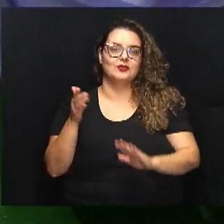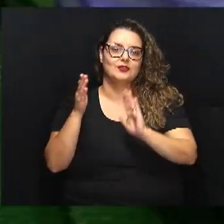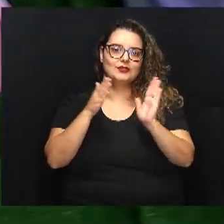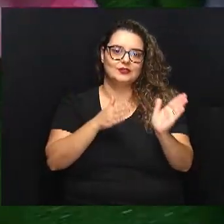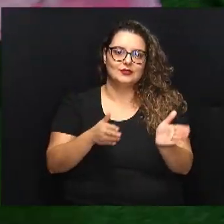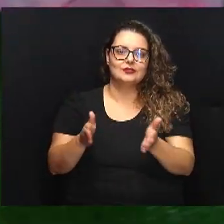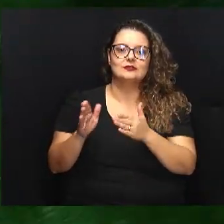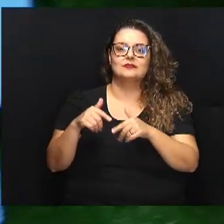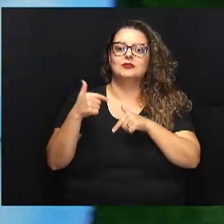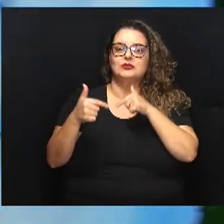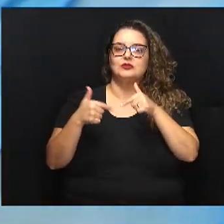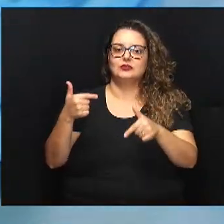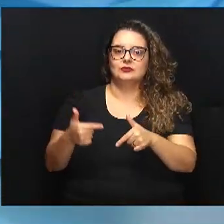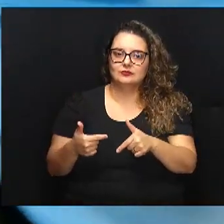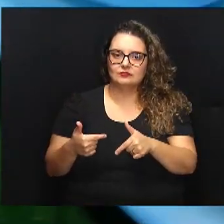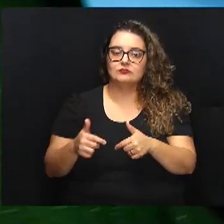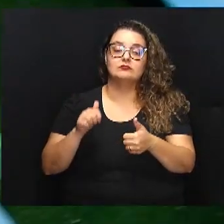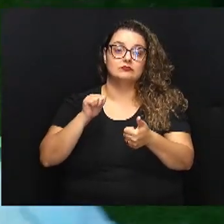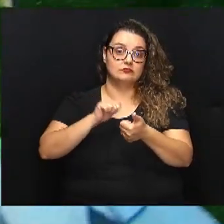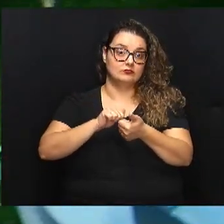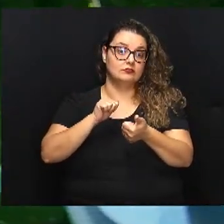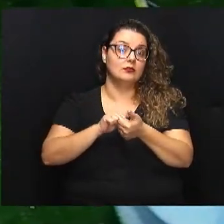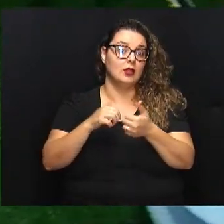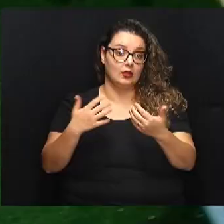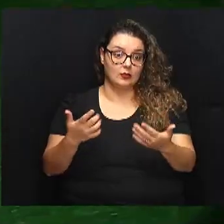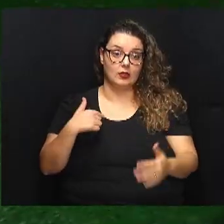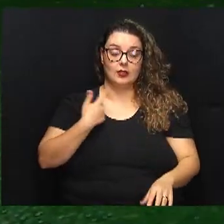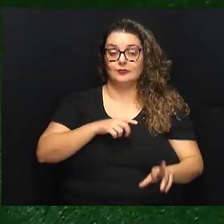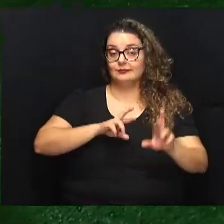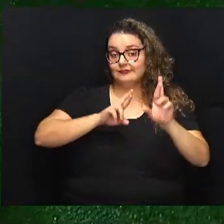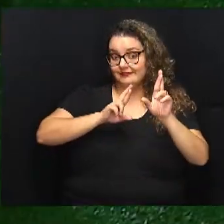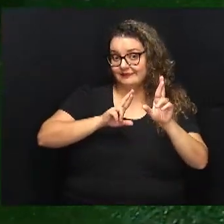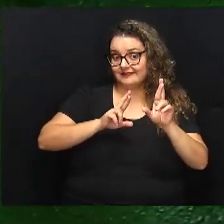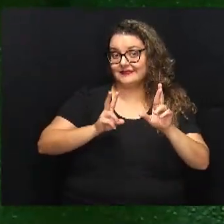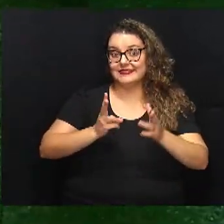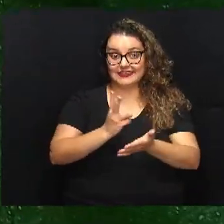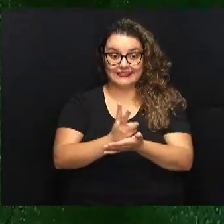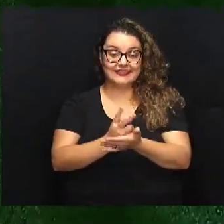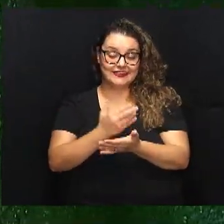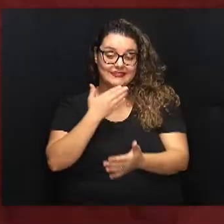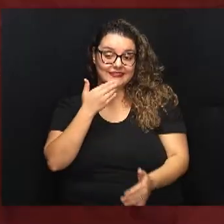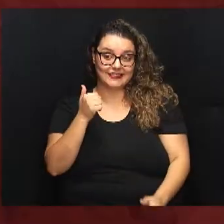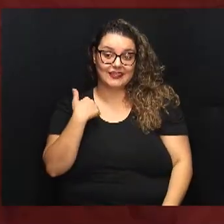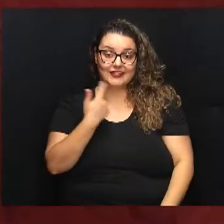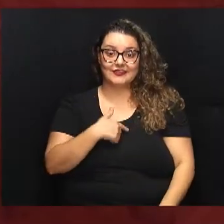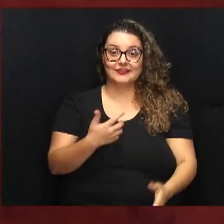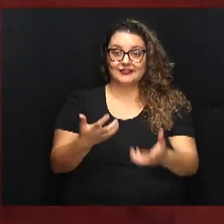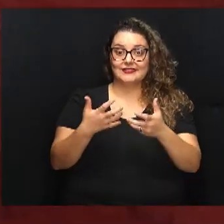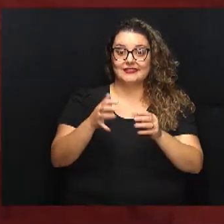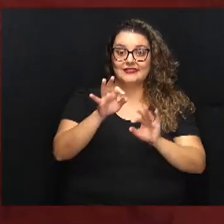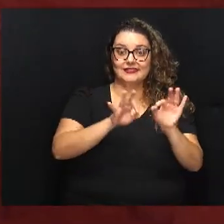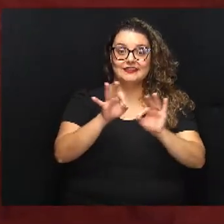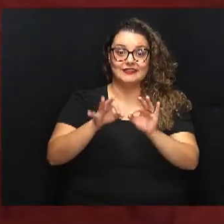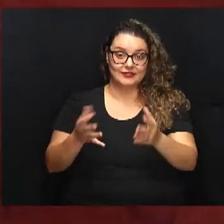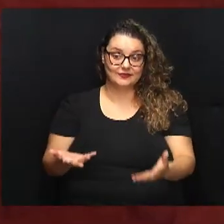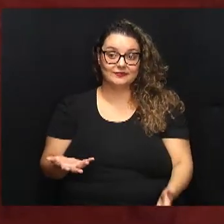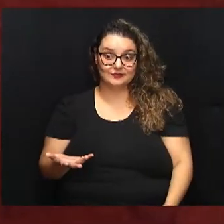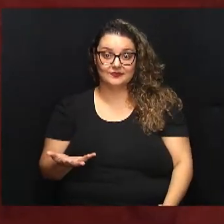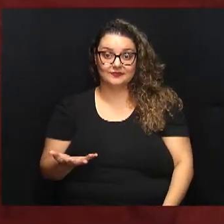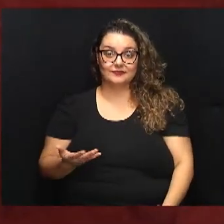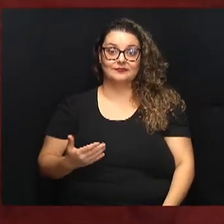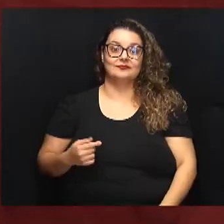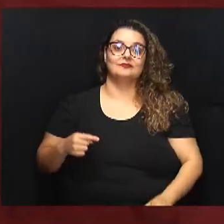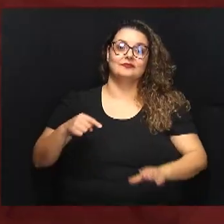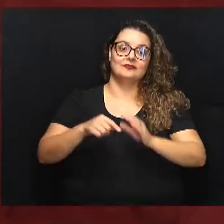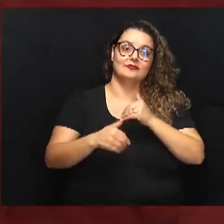um trabalho de muita qualidade. A nossa expectativa é sempre a melhor. A gente quer que esse projeto vá